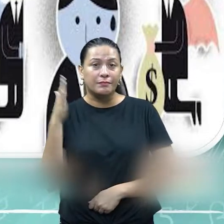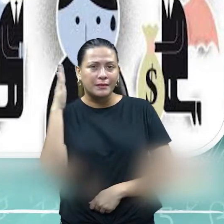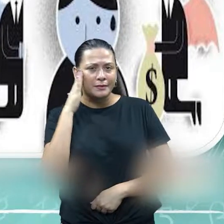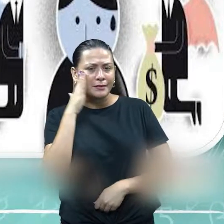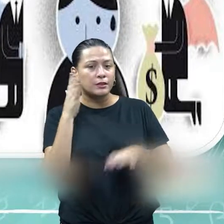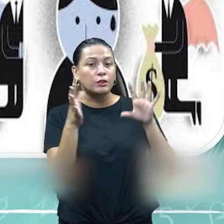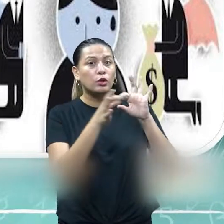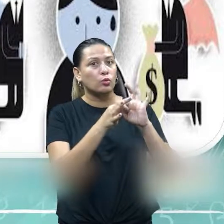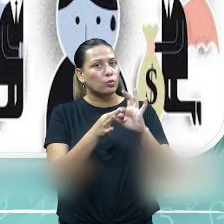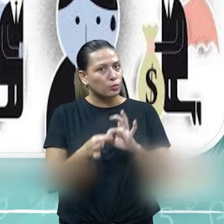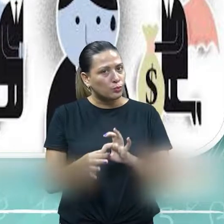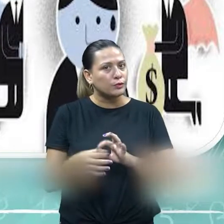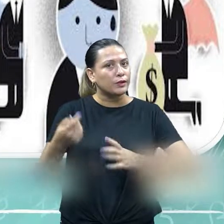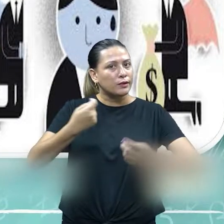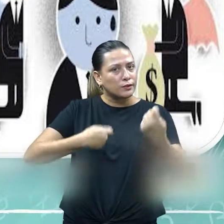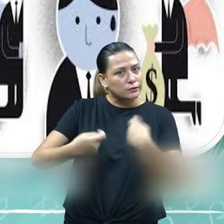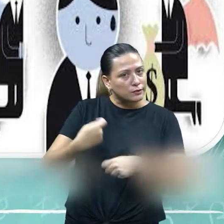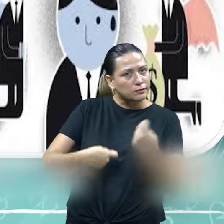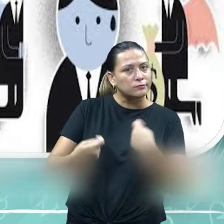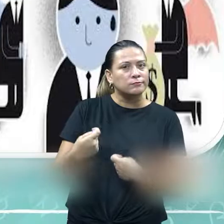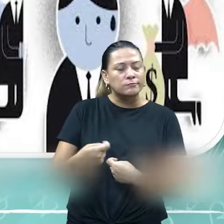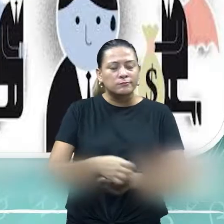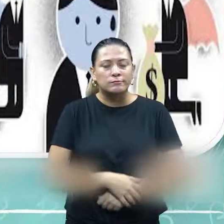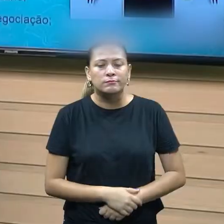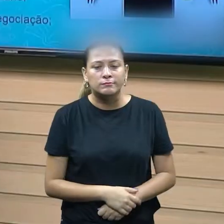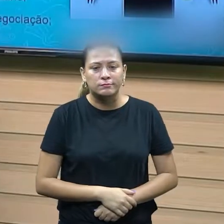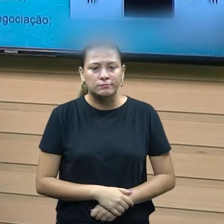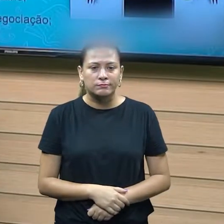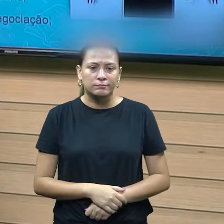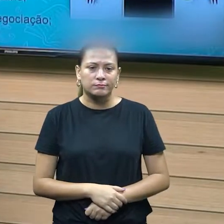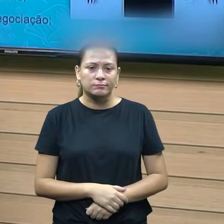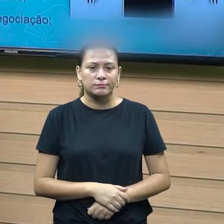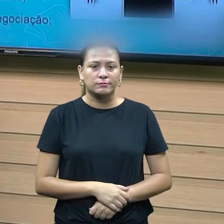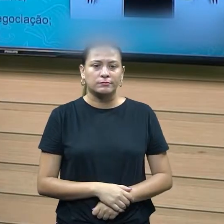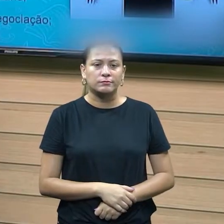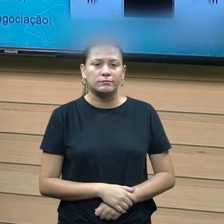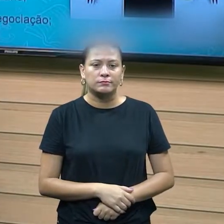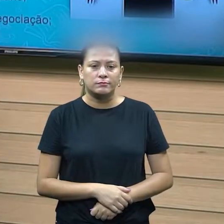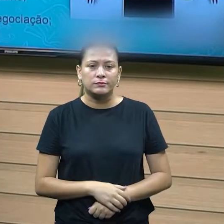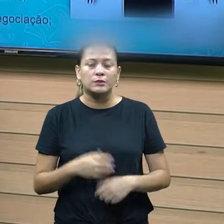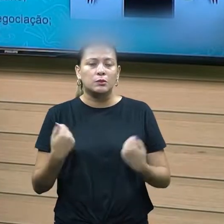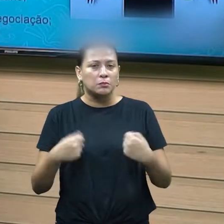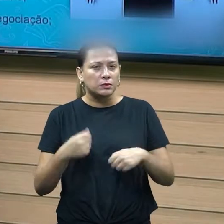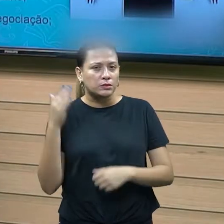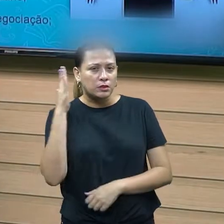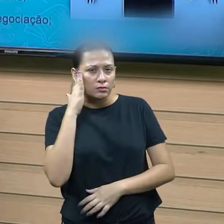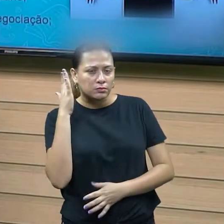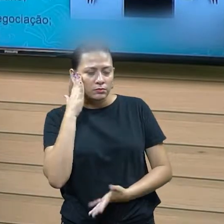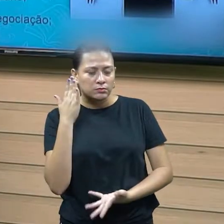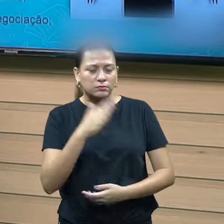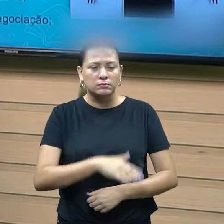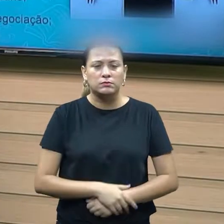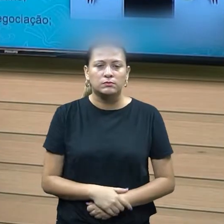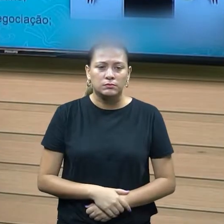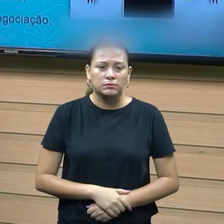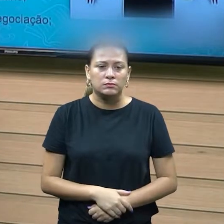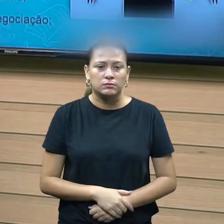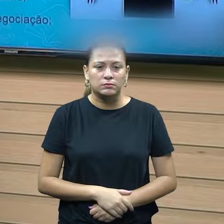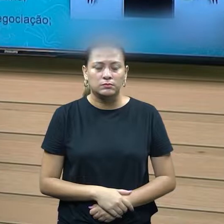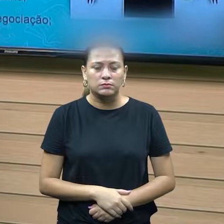contexto desse envolvimento da negociação. Então, eu tenho que buscar essa compreensão em que contexto estão